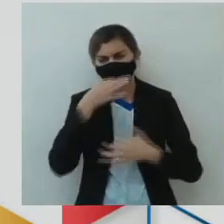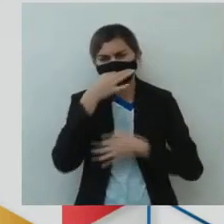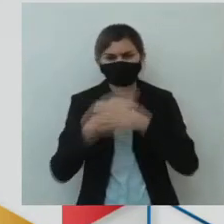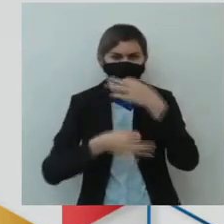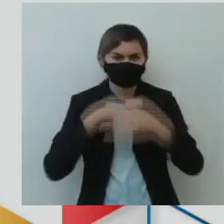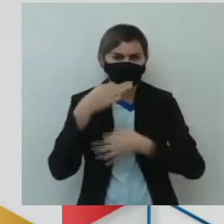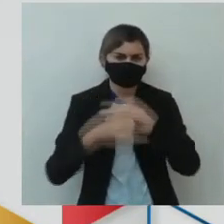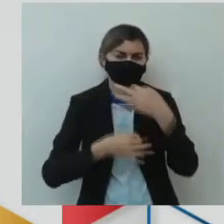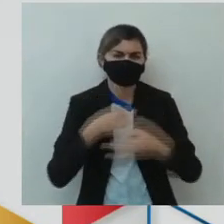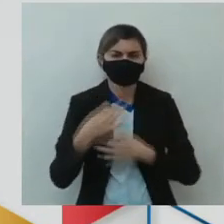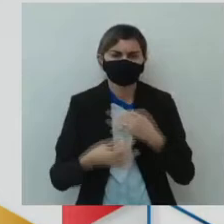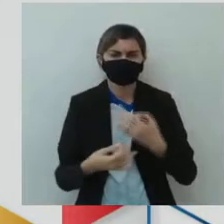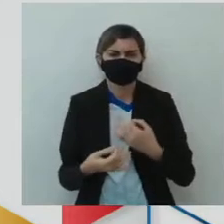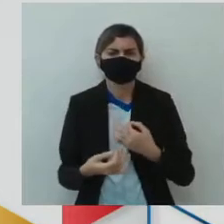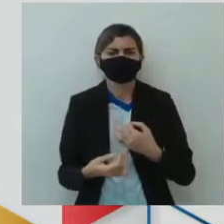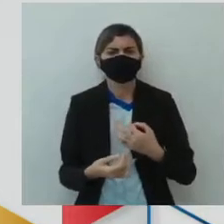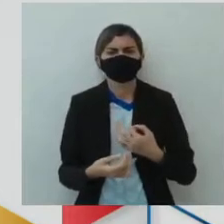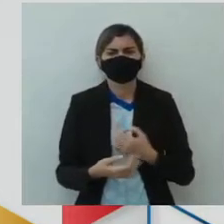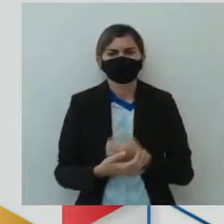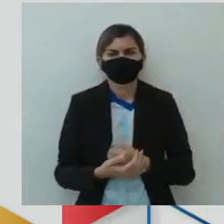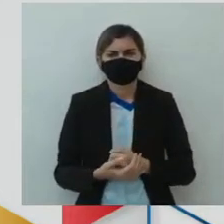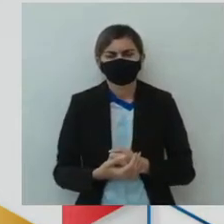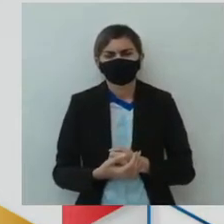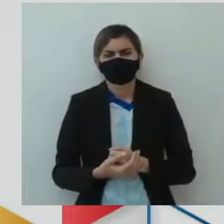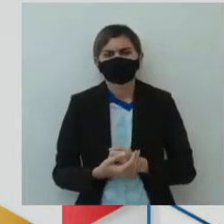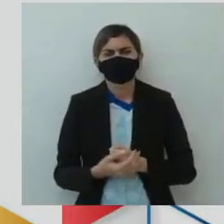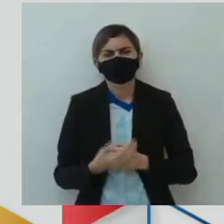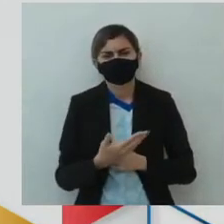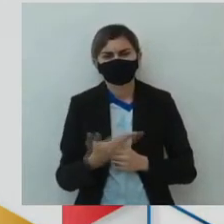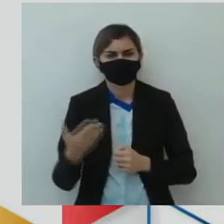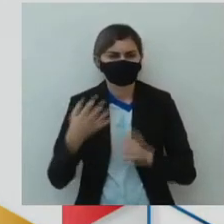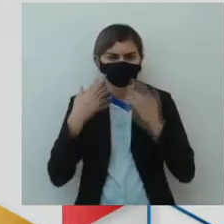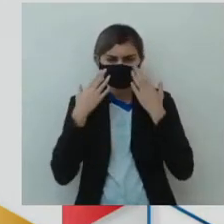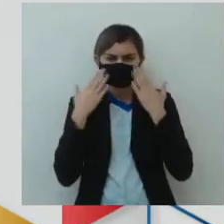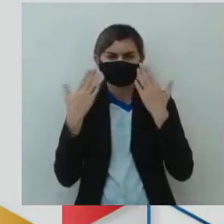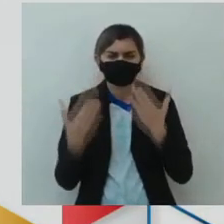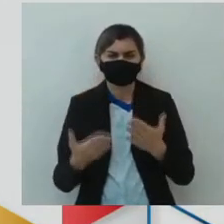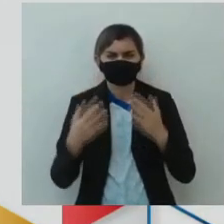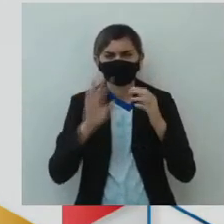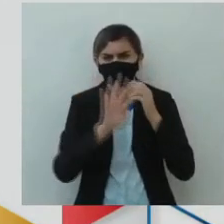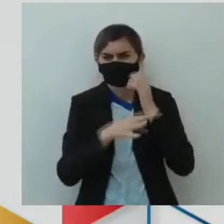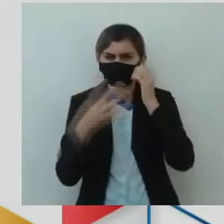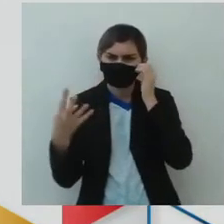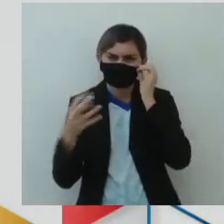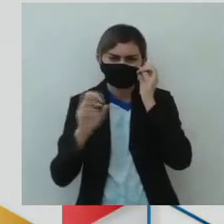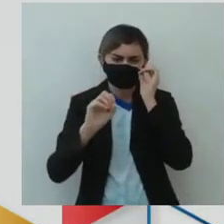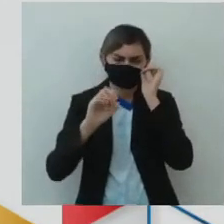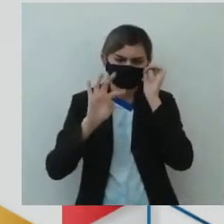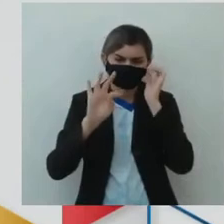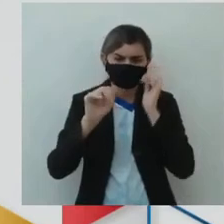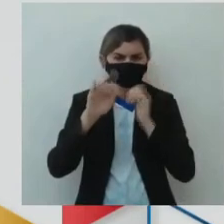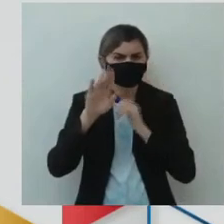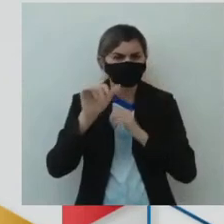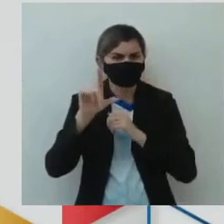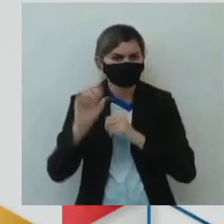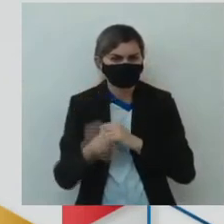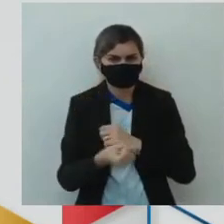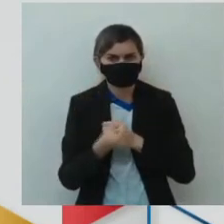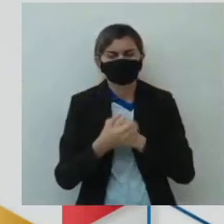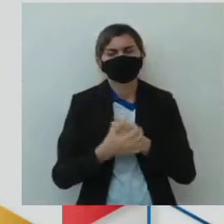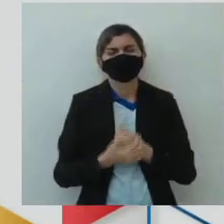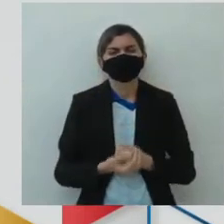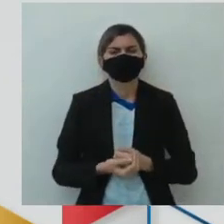que presente em Las workshop apresentando gráficos ou tabelas de graça